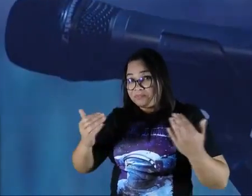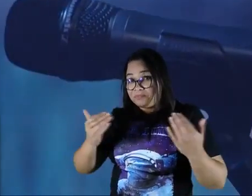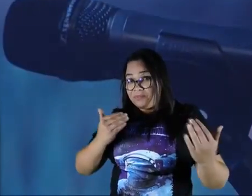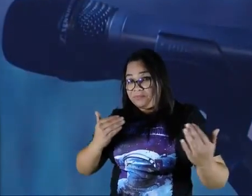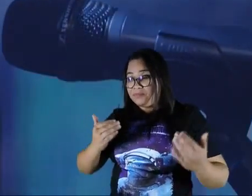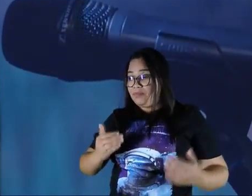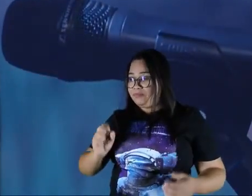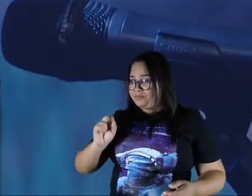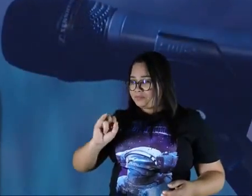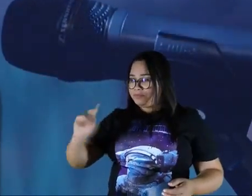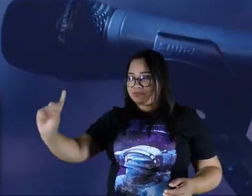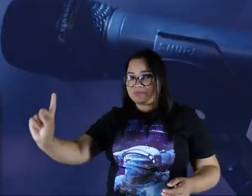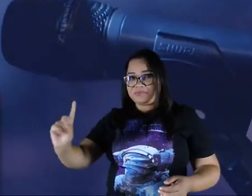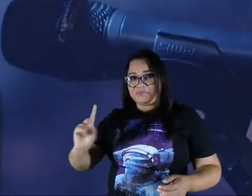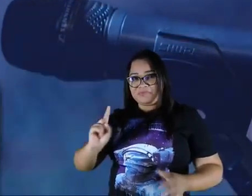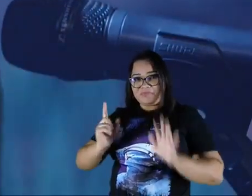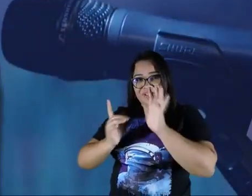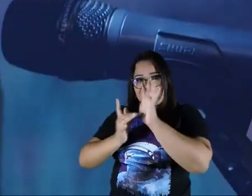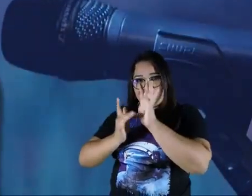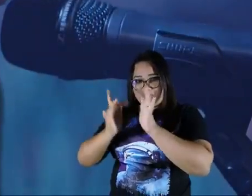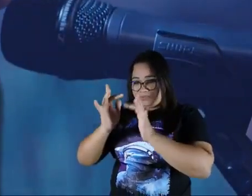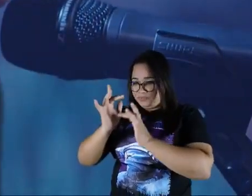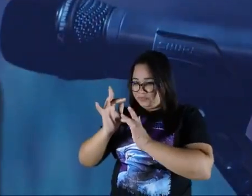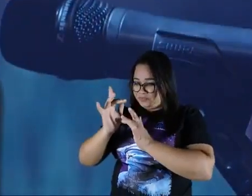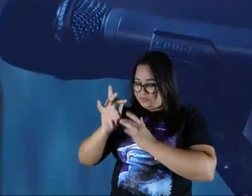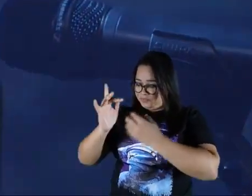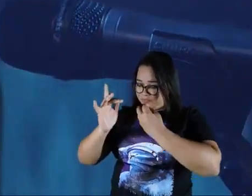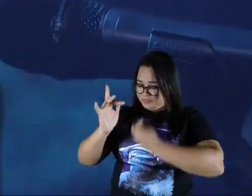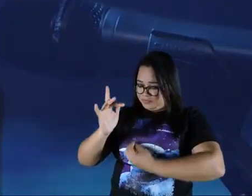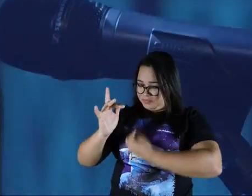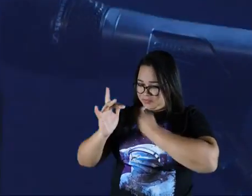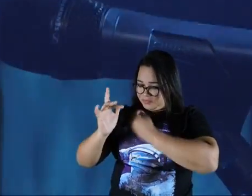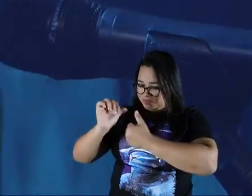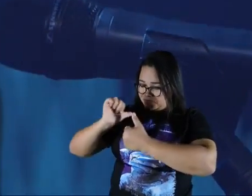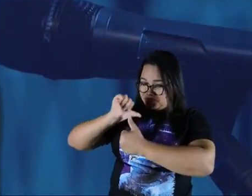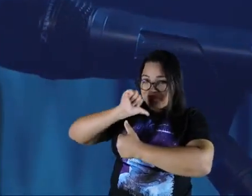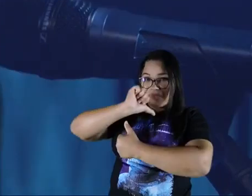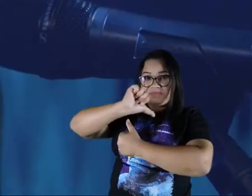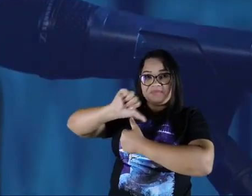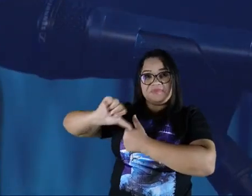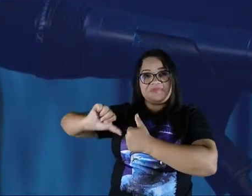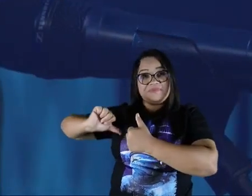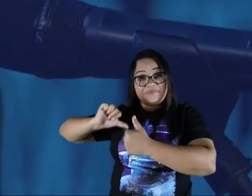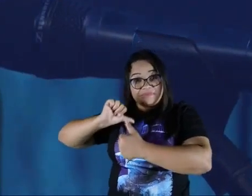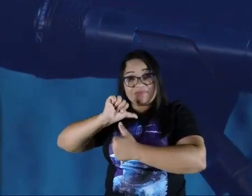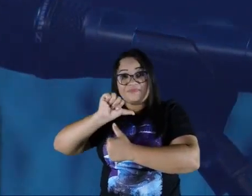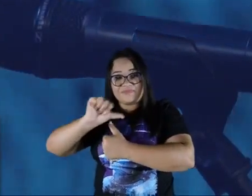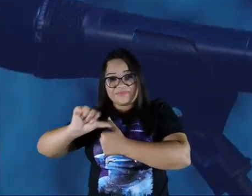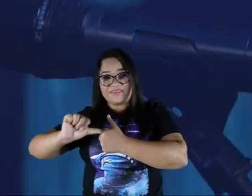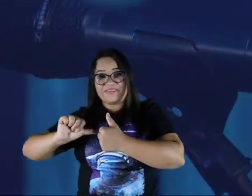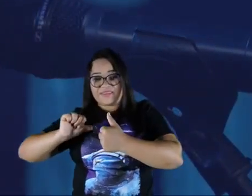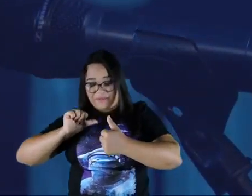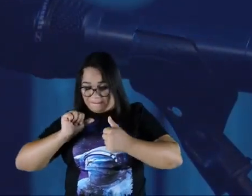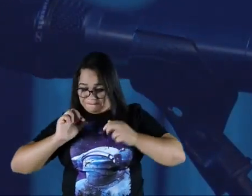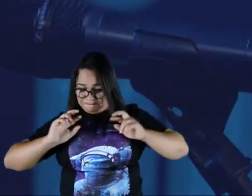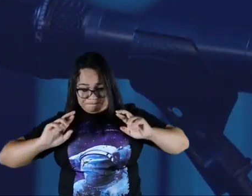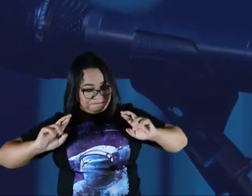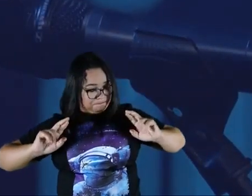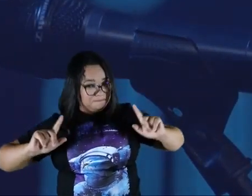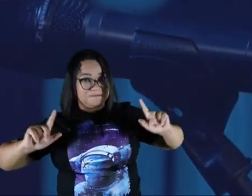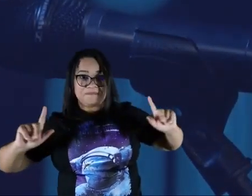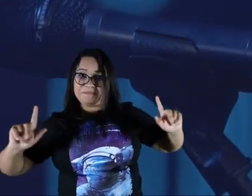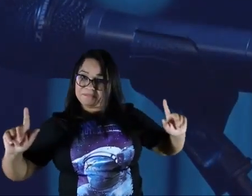Quando me alcança, me balança, faz mudança, faz